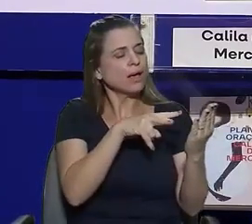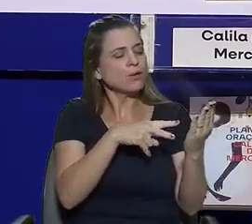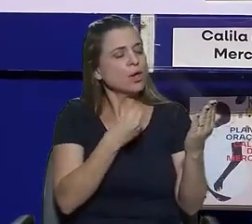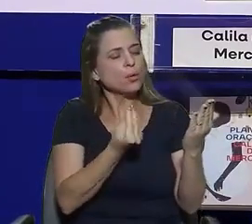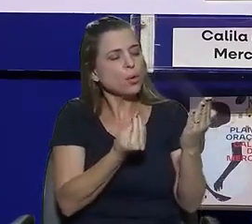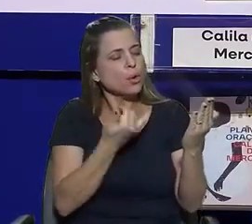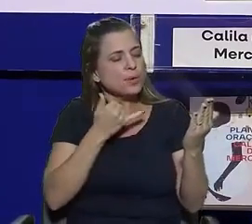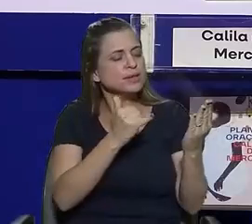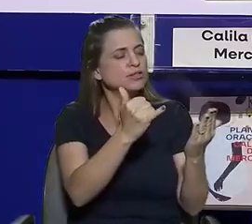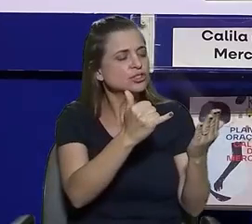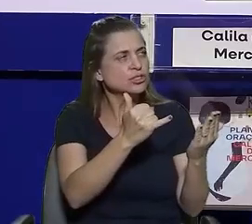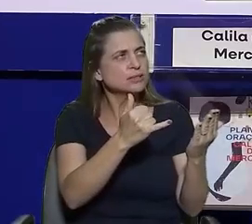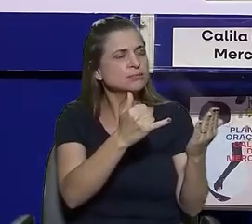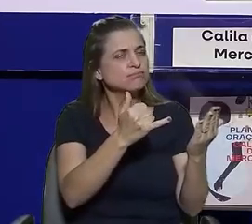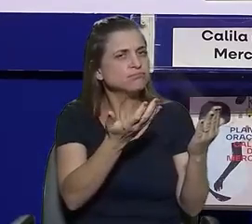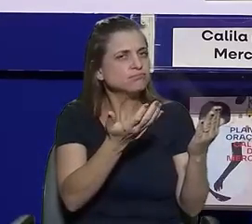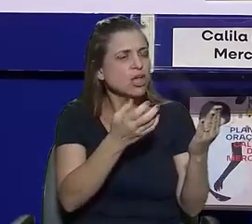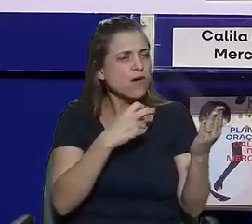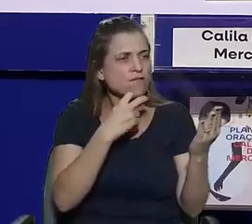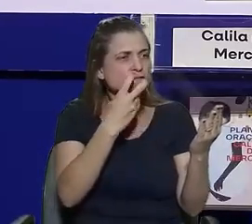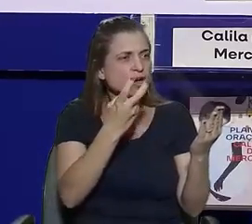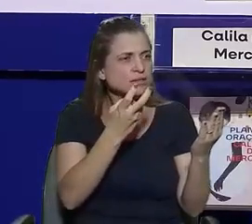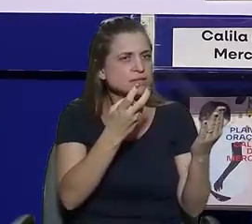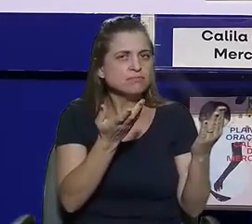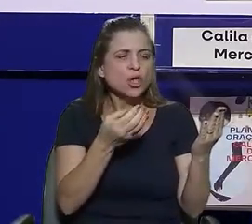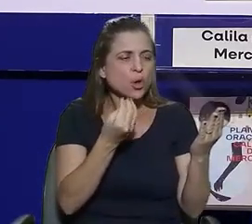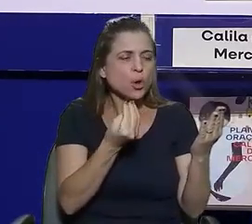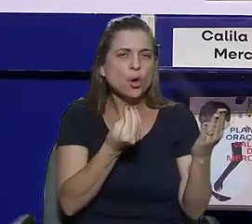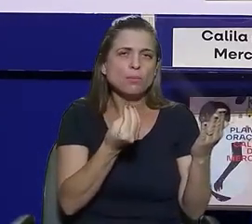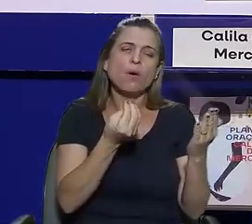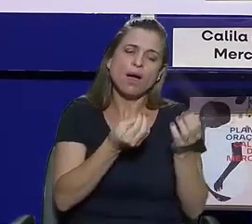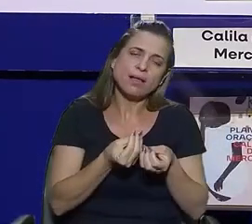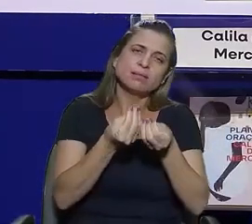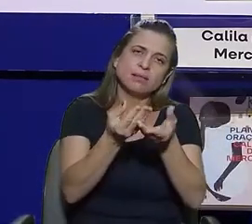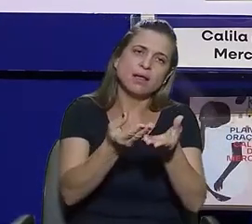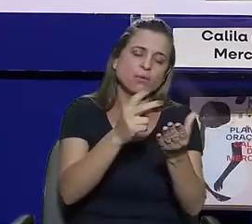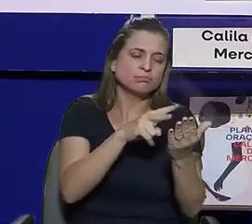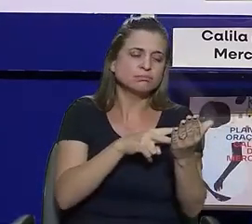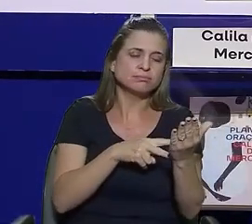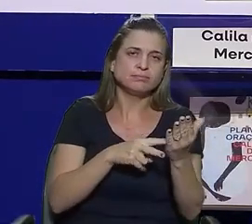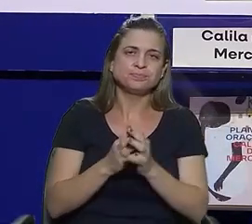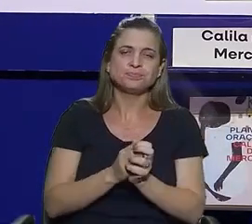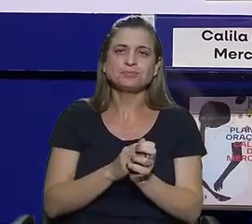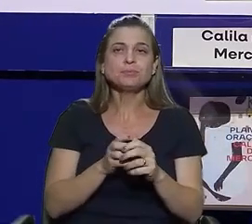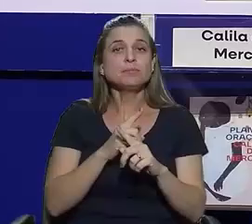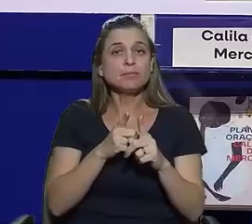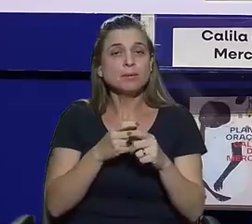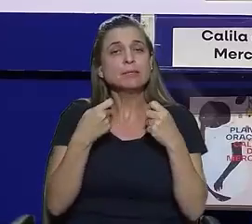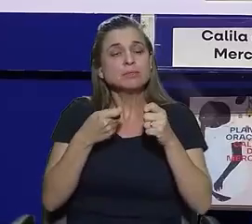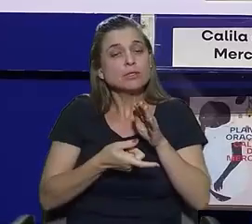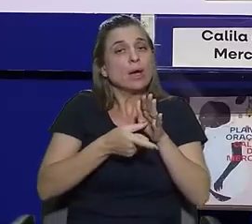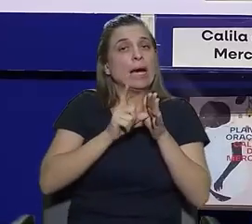energia em voz alta, e se ela reverbera no corpo, e aí essa energia é aquela que eu entrego para o leitor. Mas eu tenho que reconhecer essa energia,